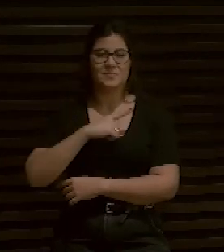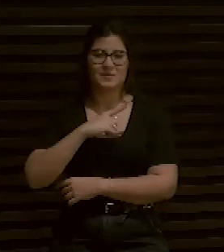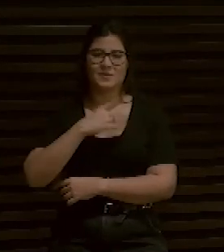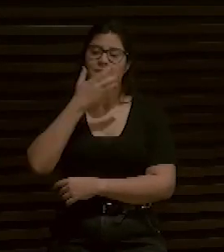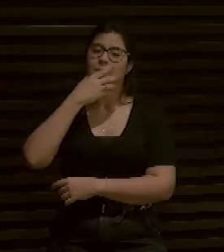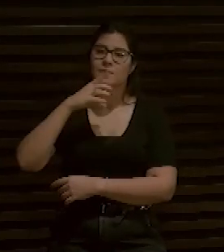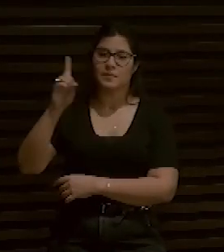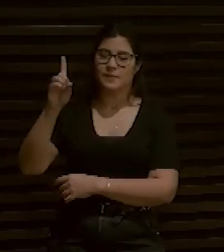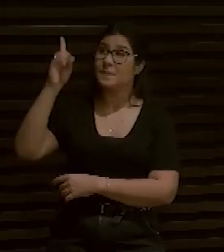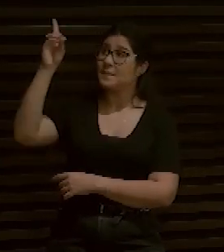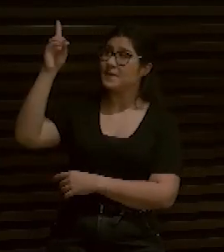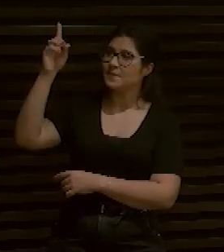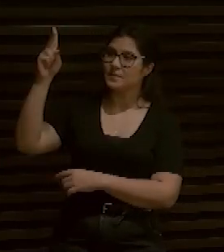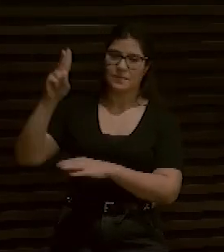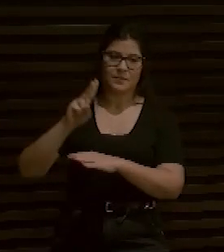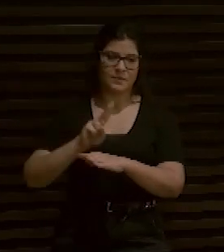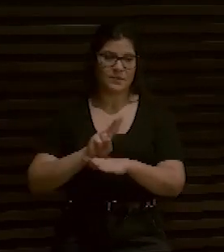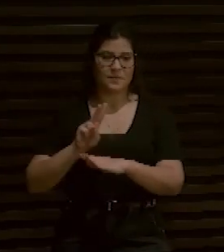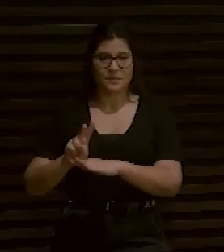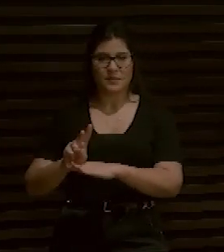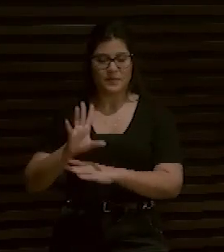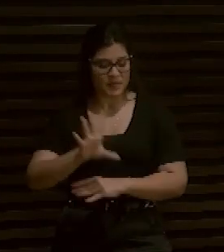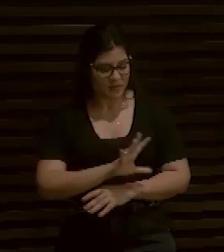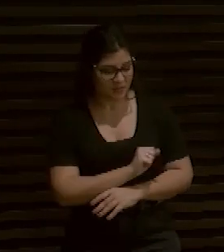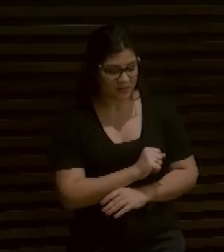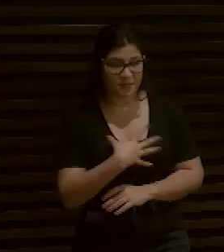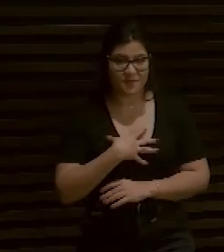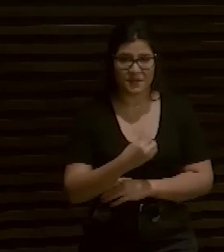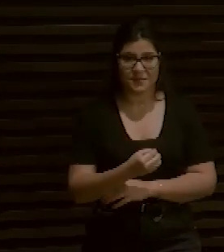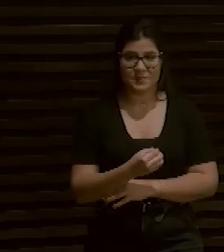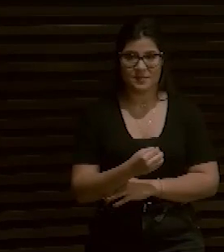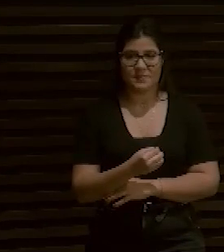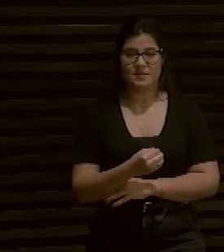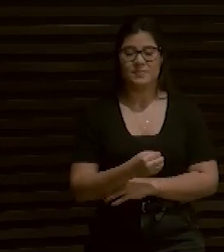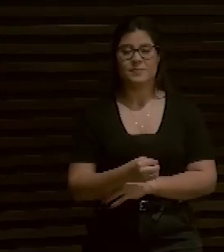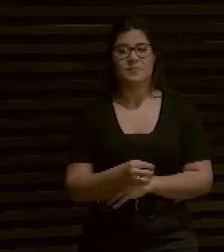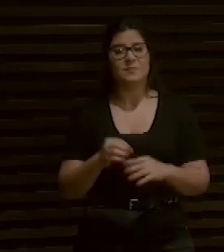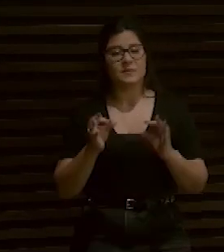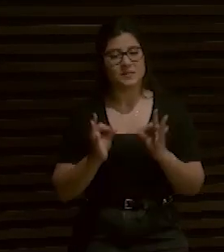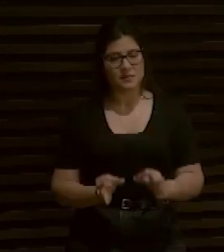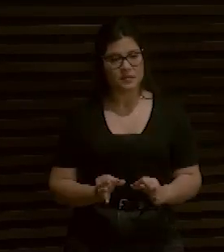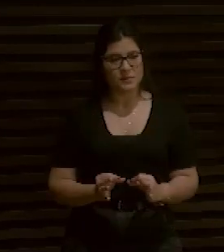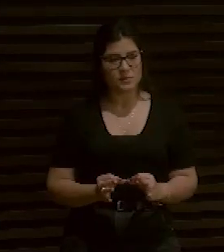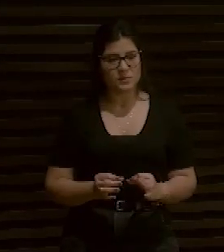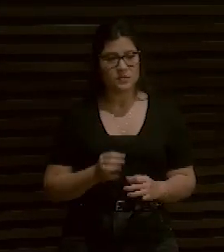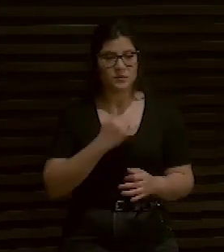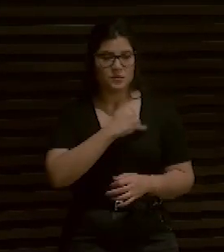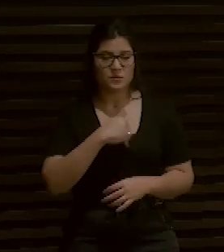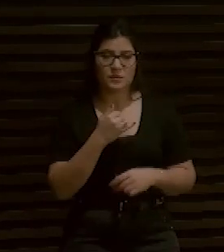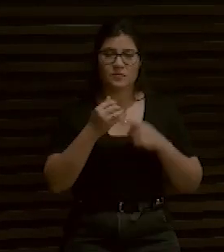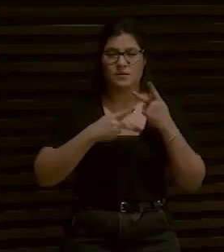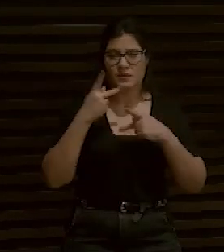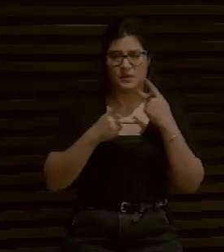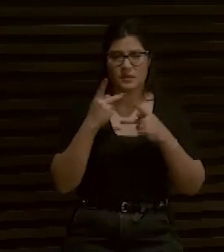que zela pelos teus filhos, um Pai que ama os teus filhos. E é exatamente isso que João vai falar um